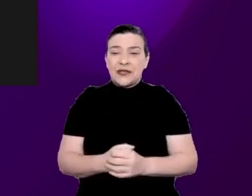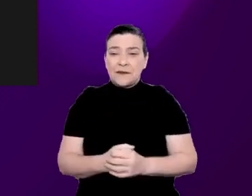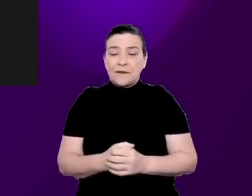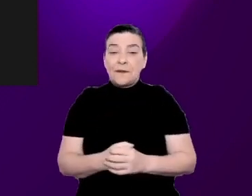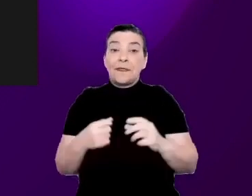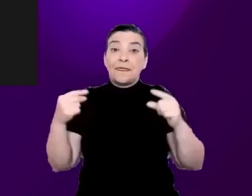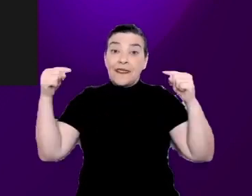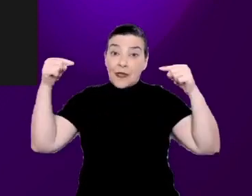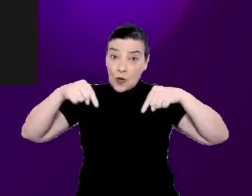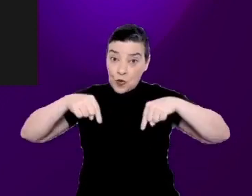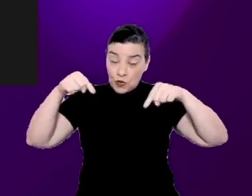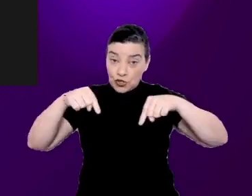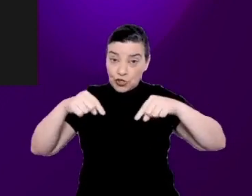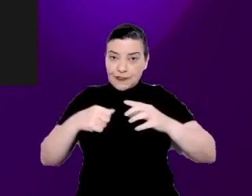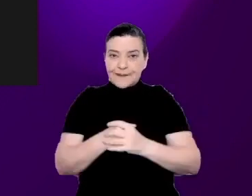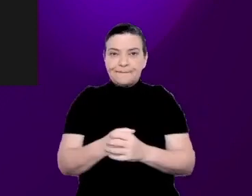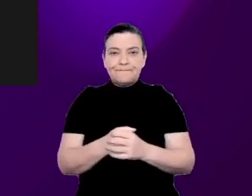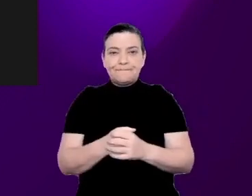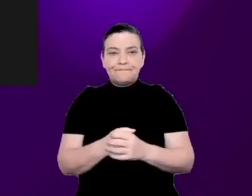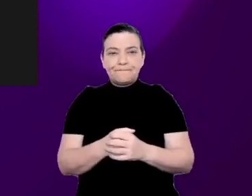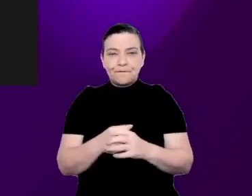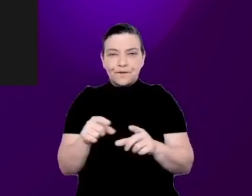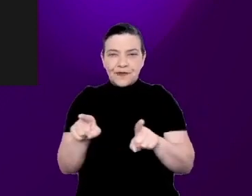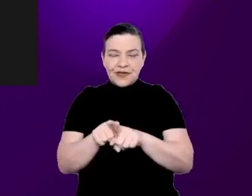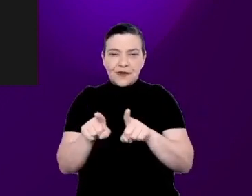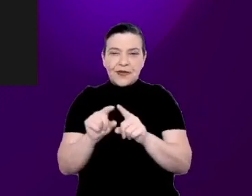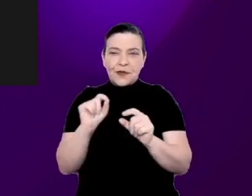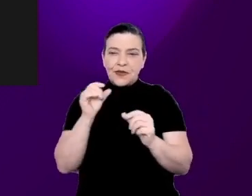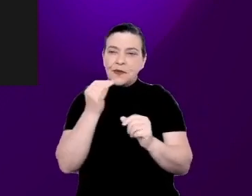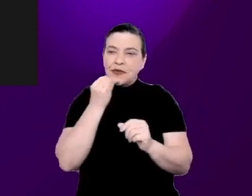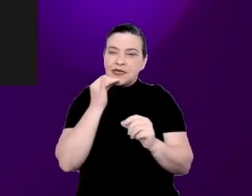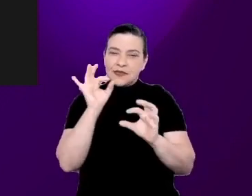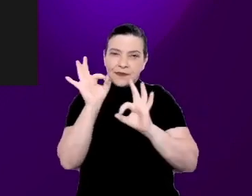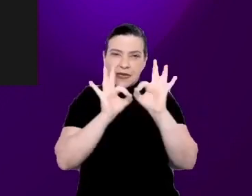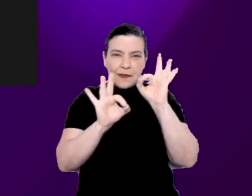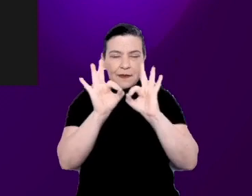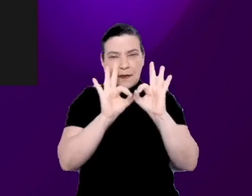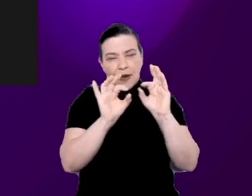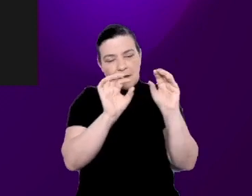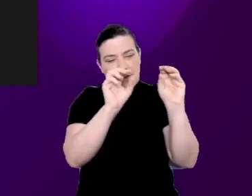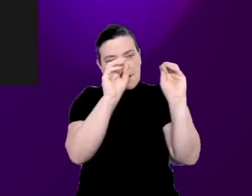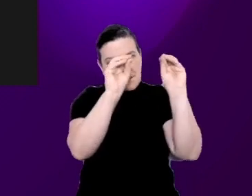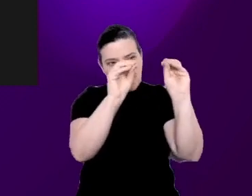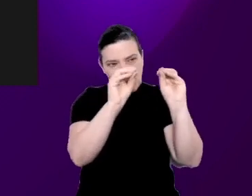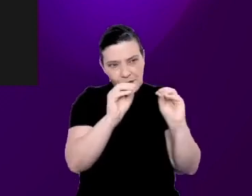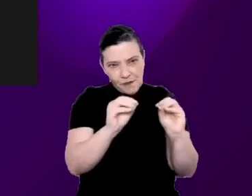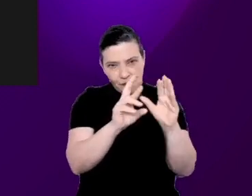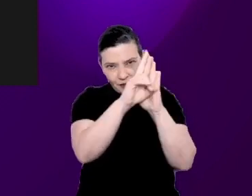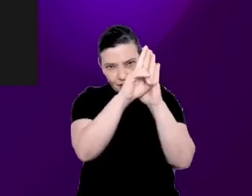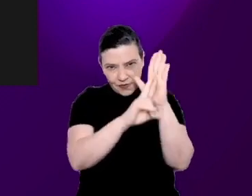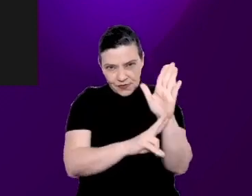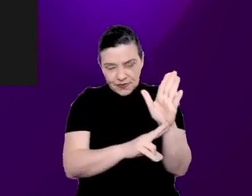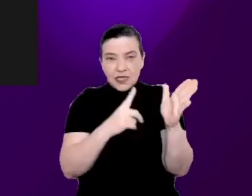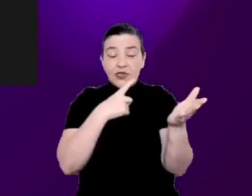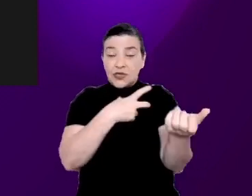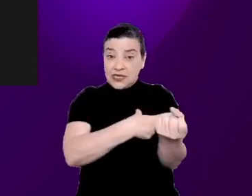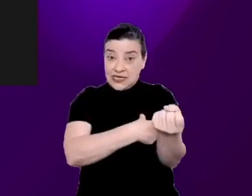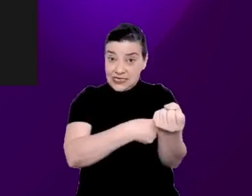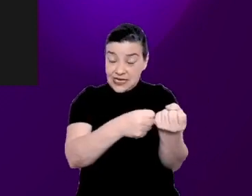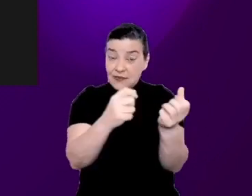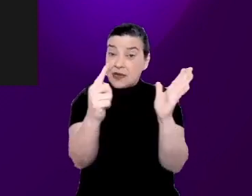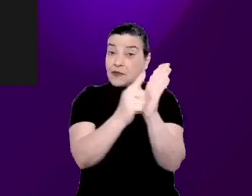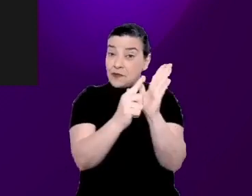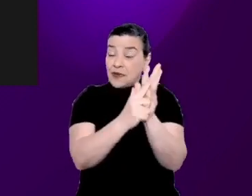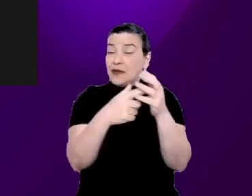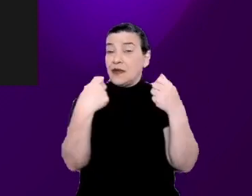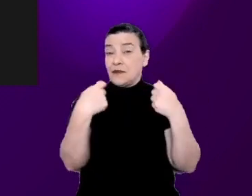Hoje, se a gente fizer lá no templatezinho do TASI, um scriptzinho para trazer resultado do exame laboratorial para um documento, eu preciso